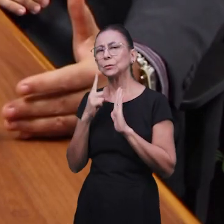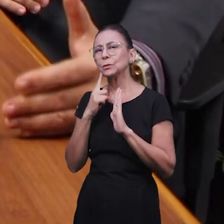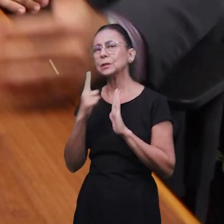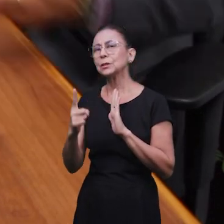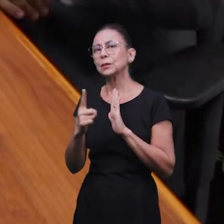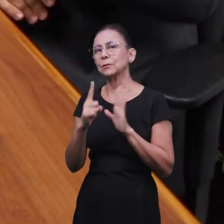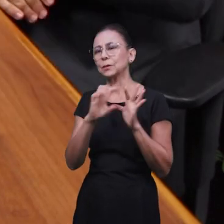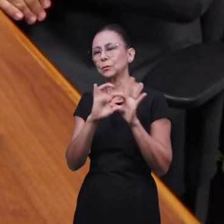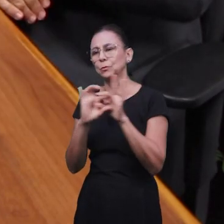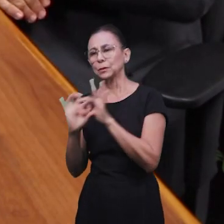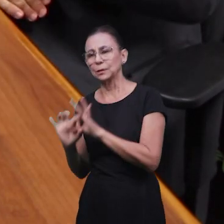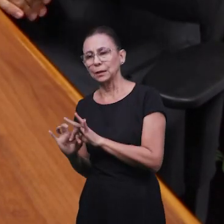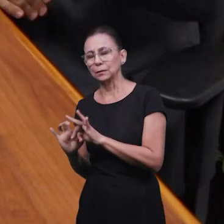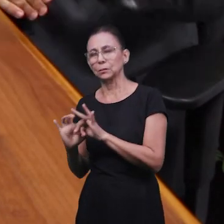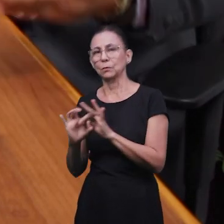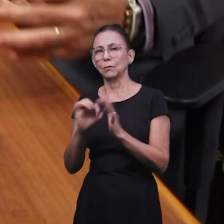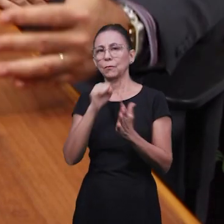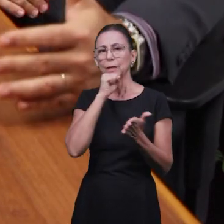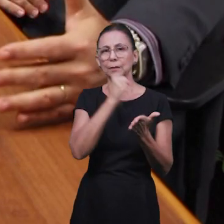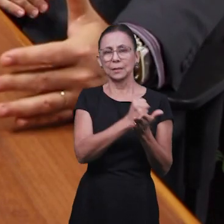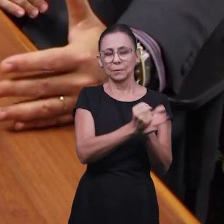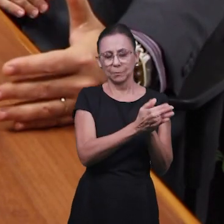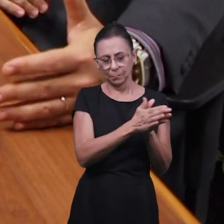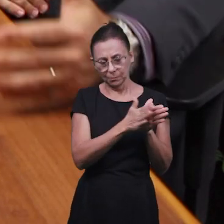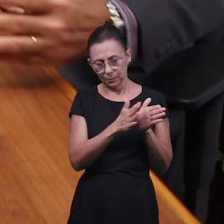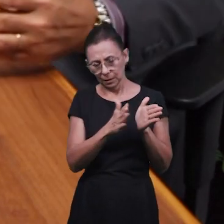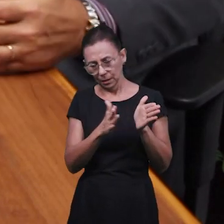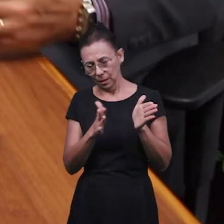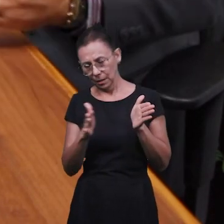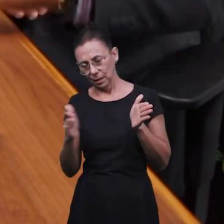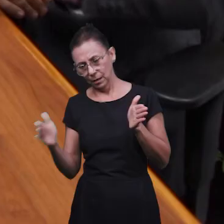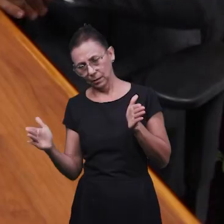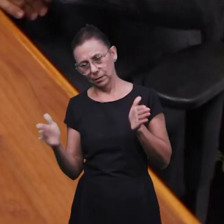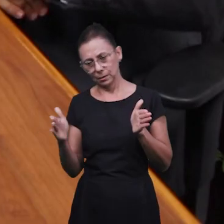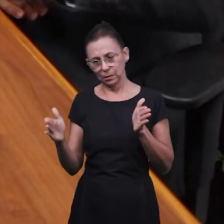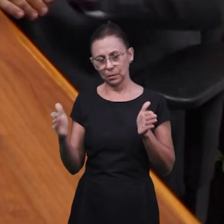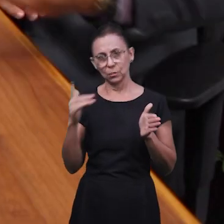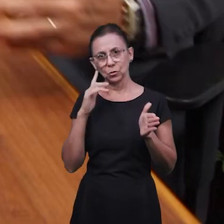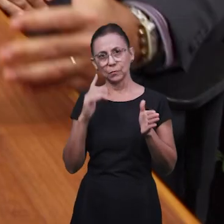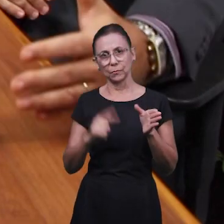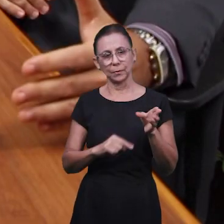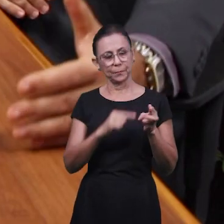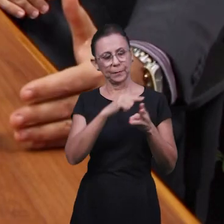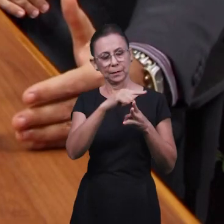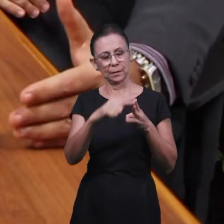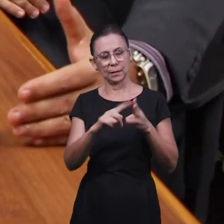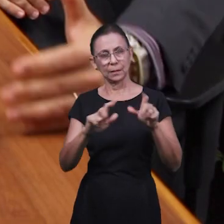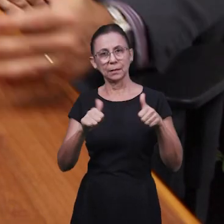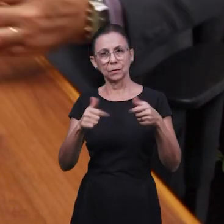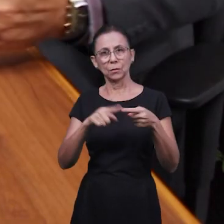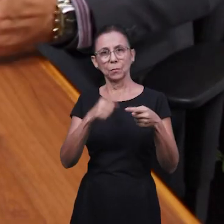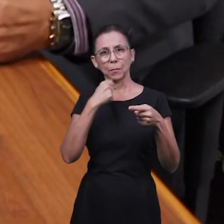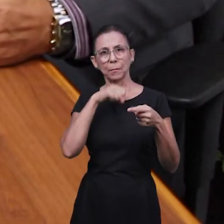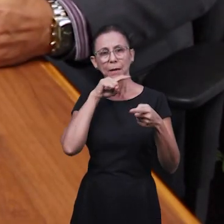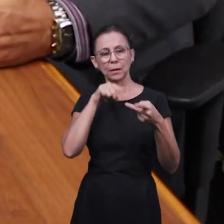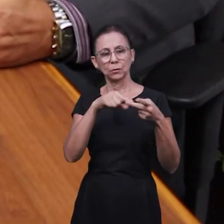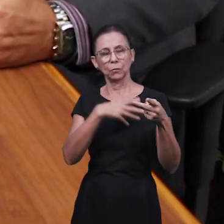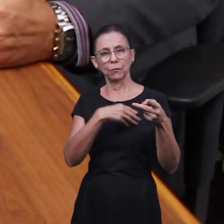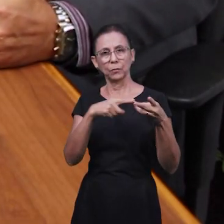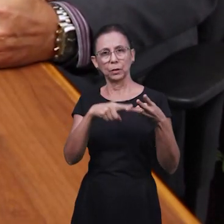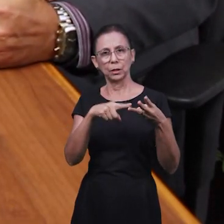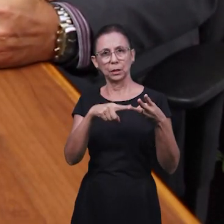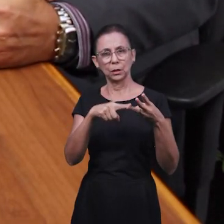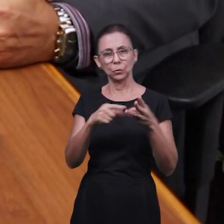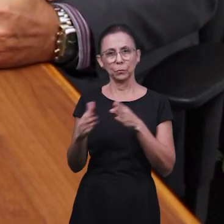Velho Testamento para cá, a gente vê as três diferentes operações, a operação do Pai no Velho Testamento, a operação do